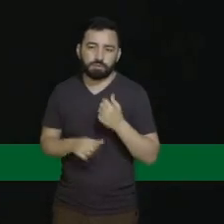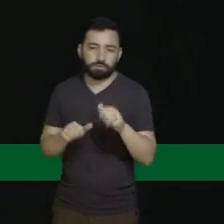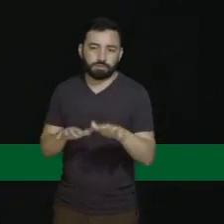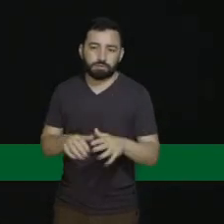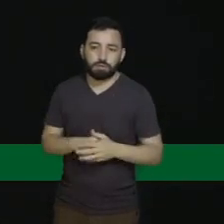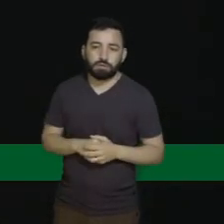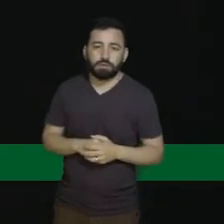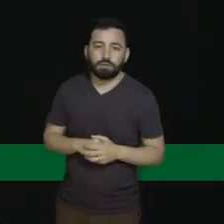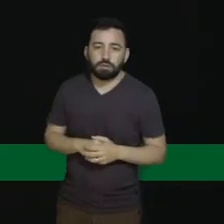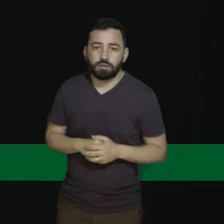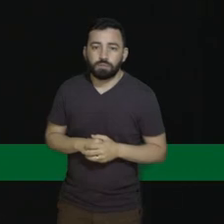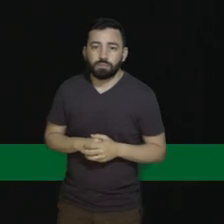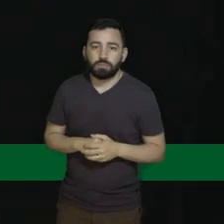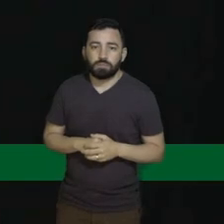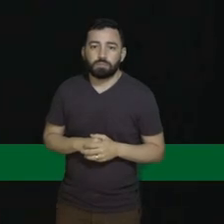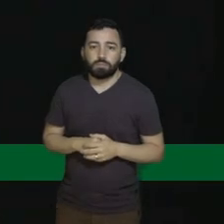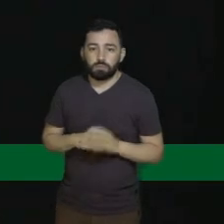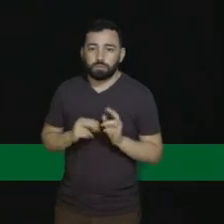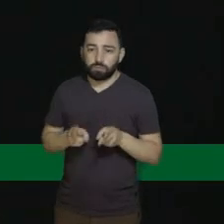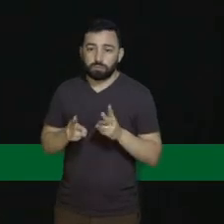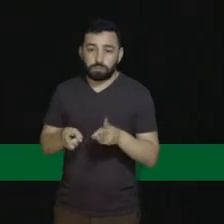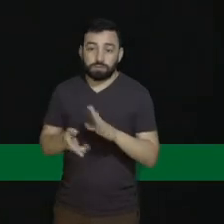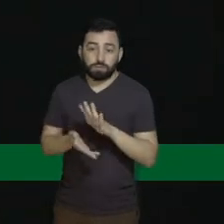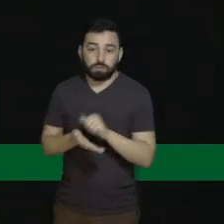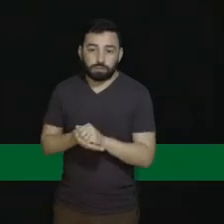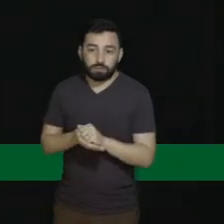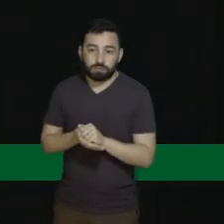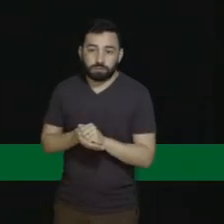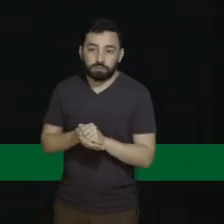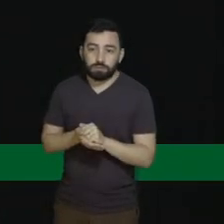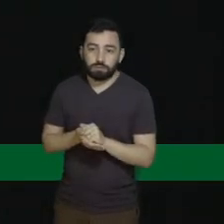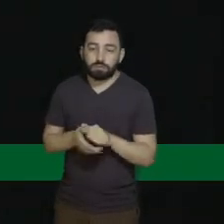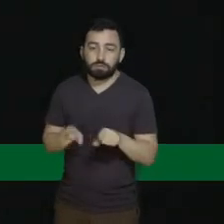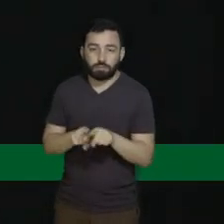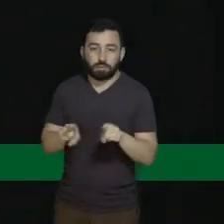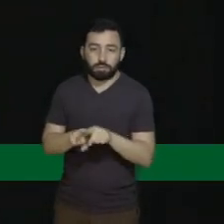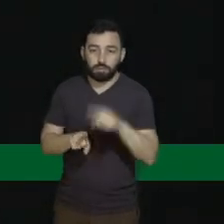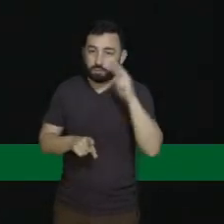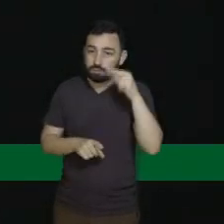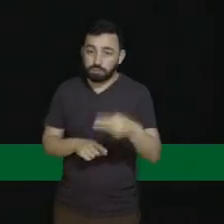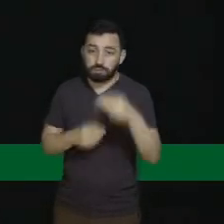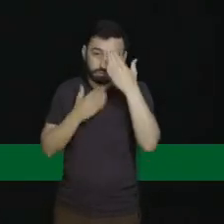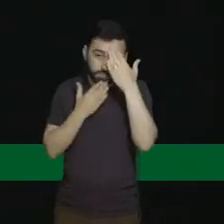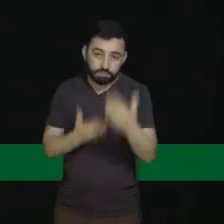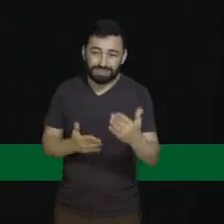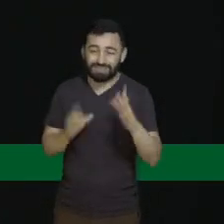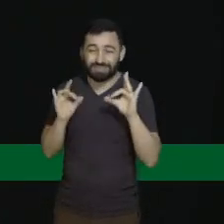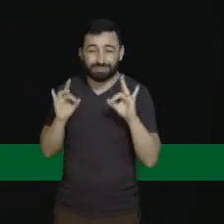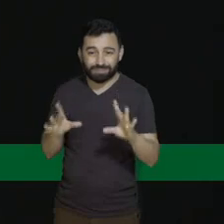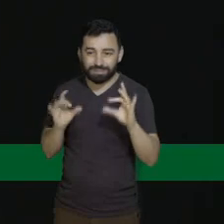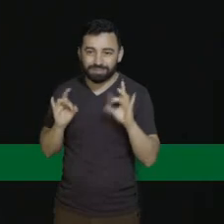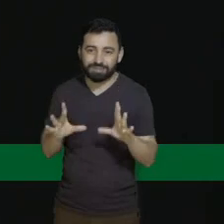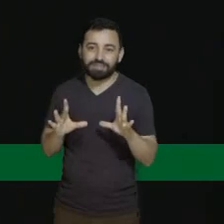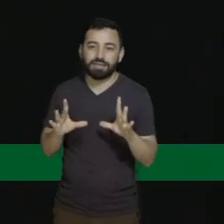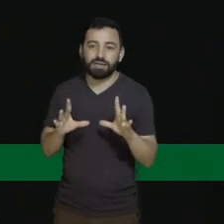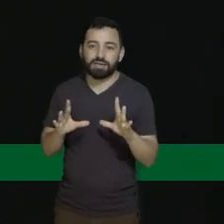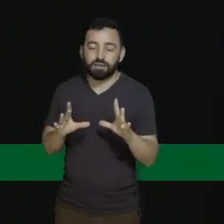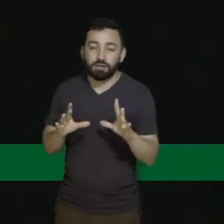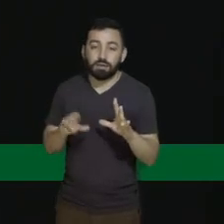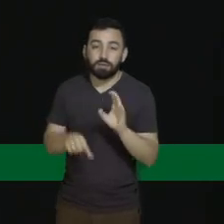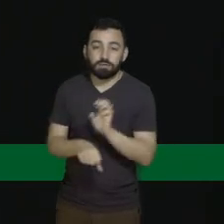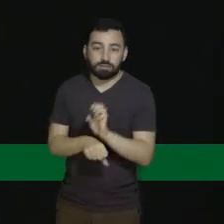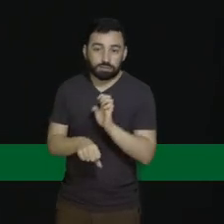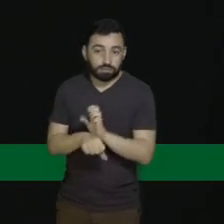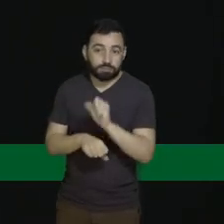Ainda no intuito de fazer registros, quero aqui registrar um reconhecimento e um agradecimento muito especial ao Estado de